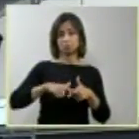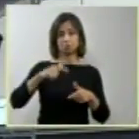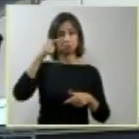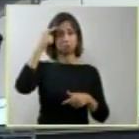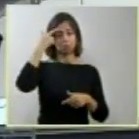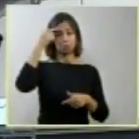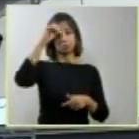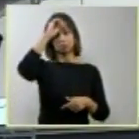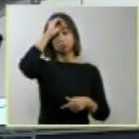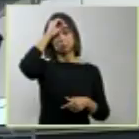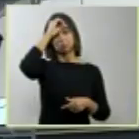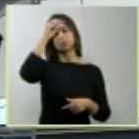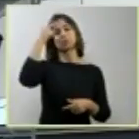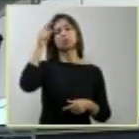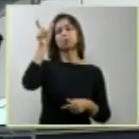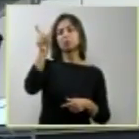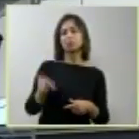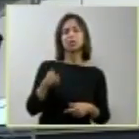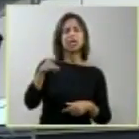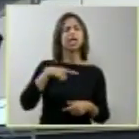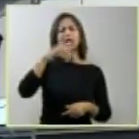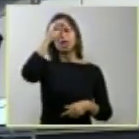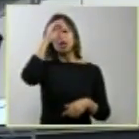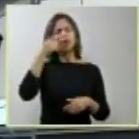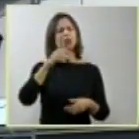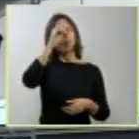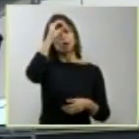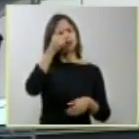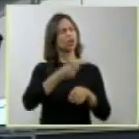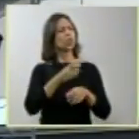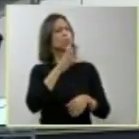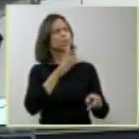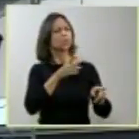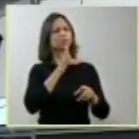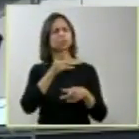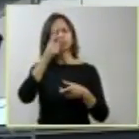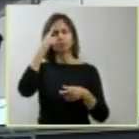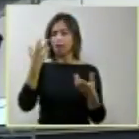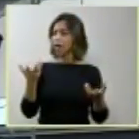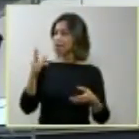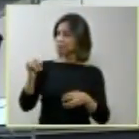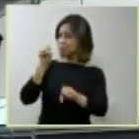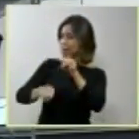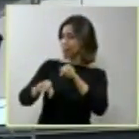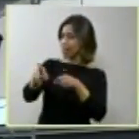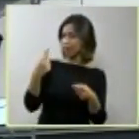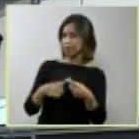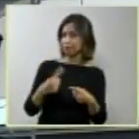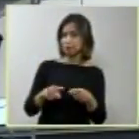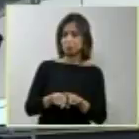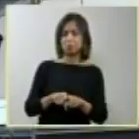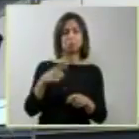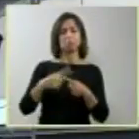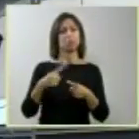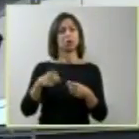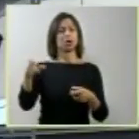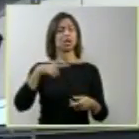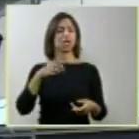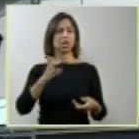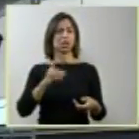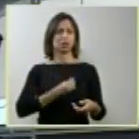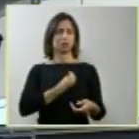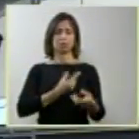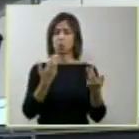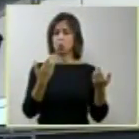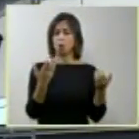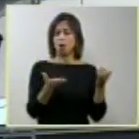ser um incômodo, um estorvo, incomoda muito, vamos eliminá-lo também. Por que não? Mesmo princípio, o